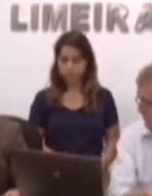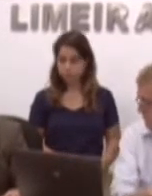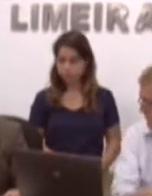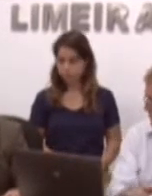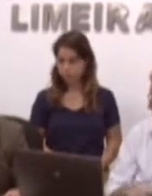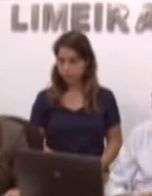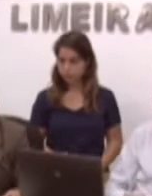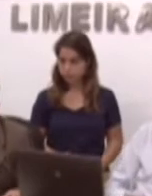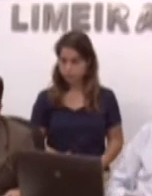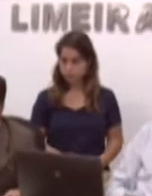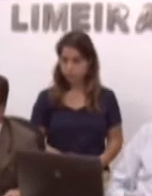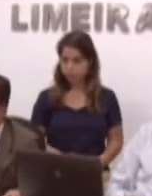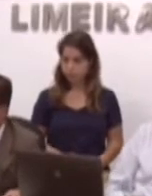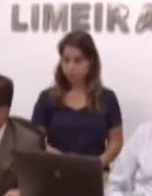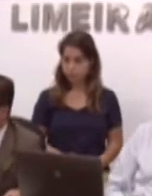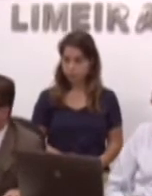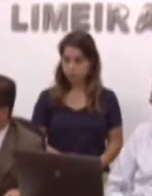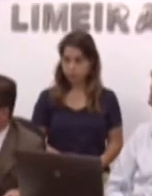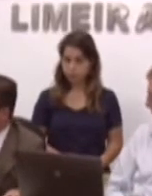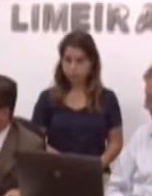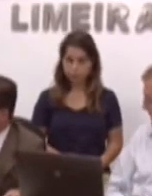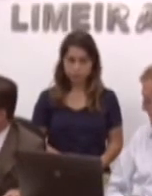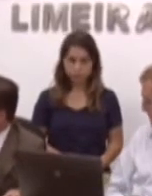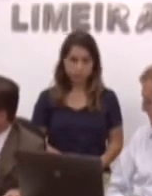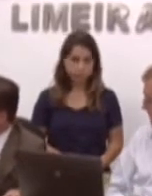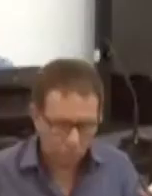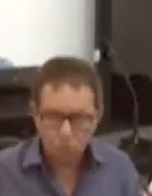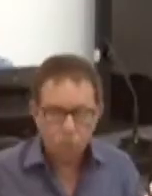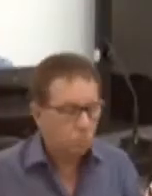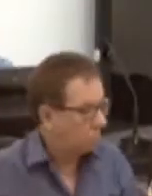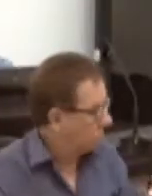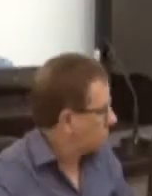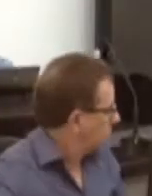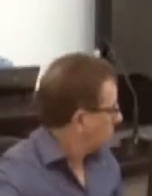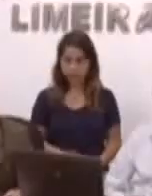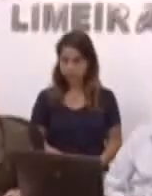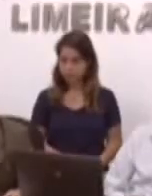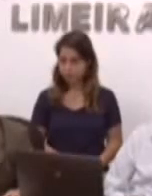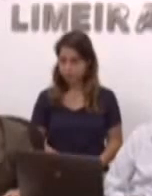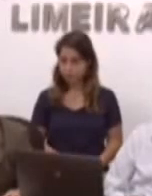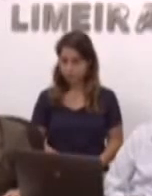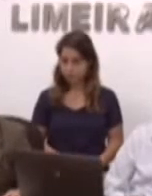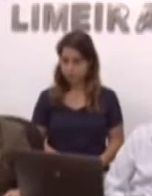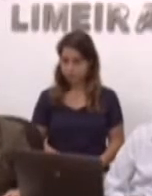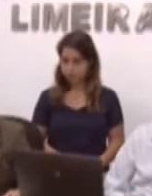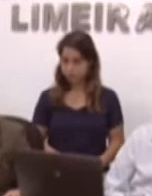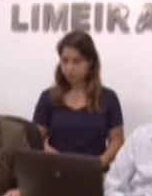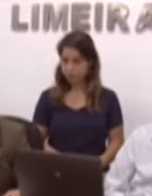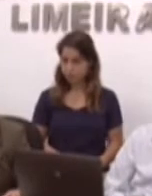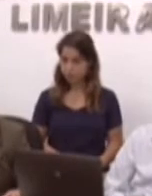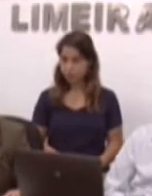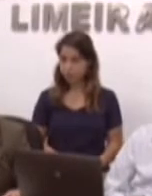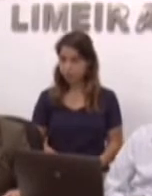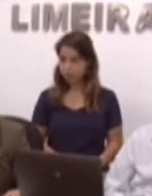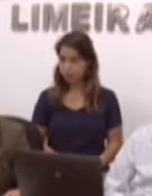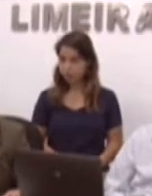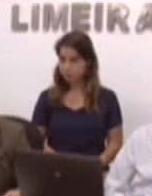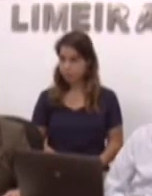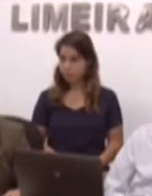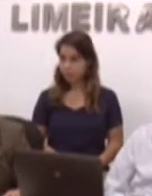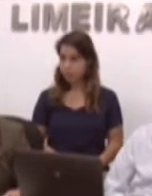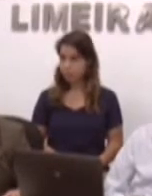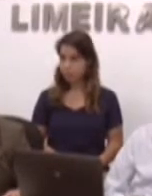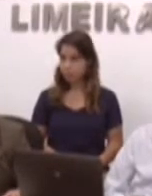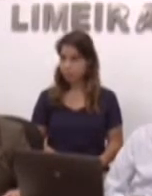votação é simbólica. Os sentados aprovam, os de pé rejeitam. Está aprovado por todos os vereadores. Então,